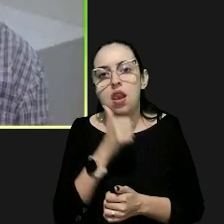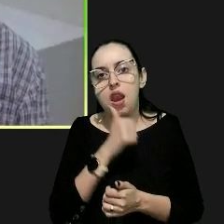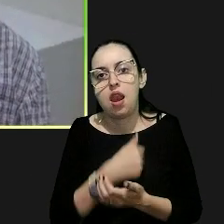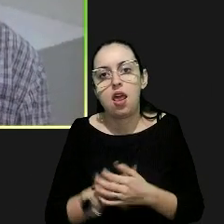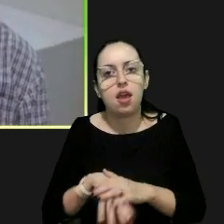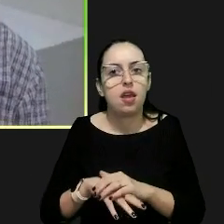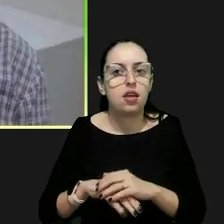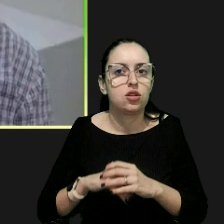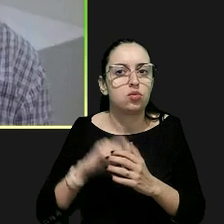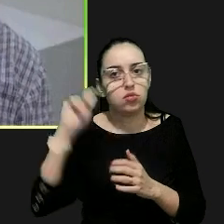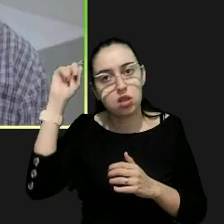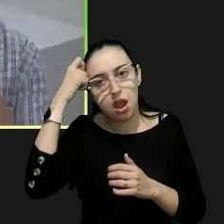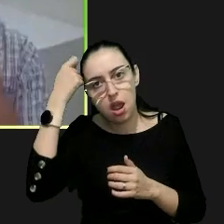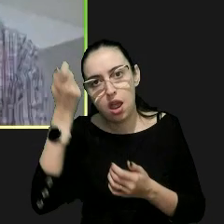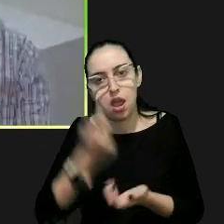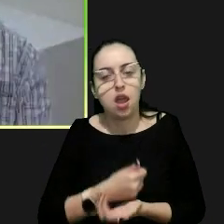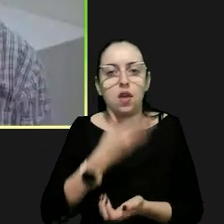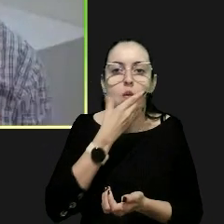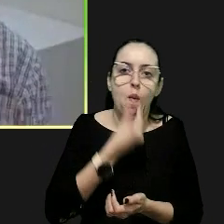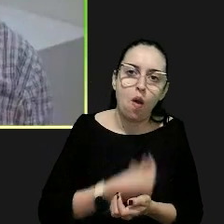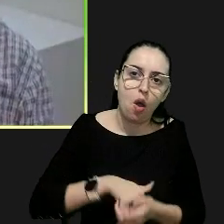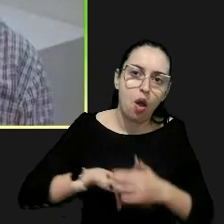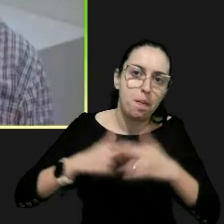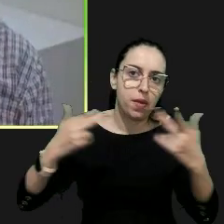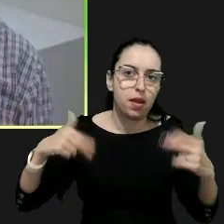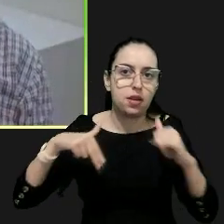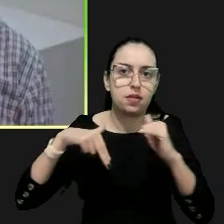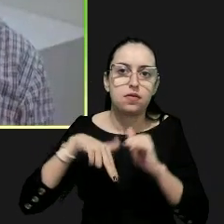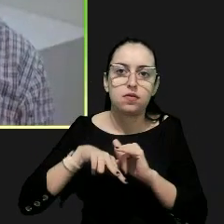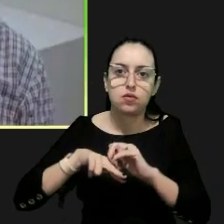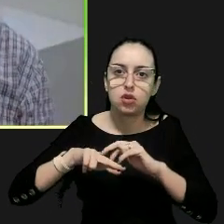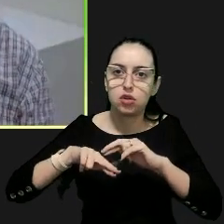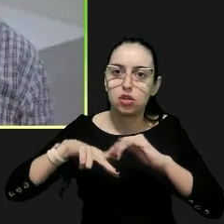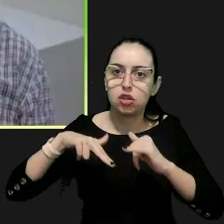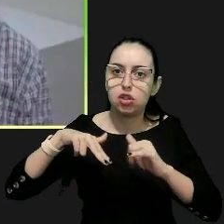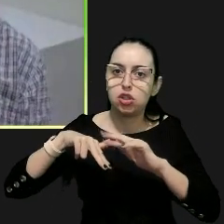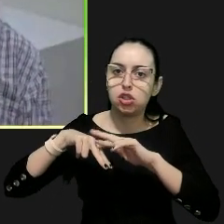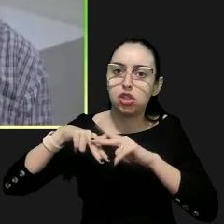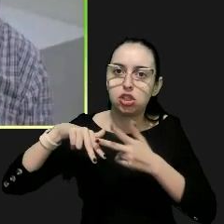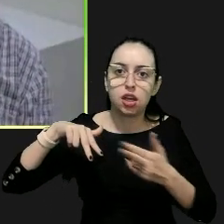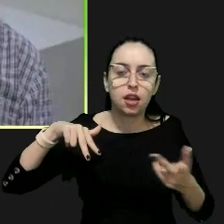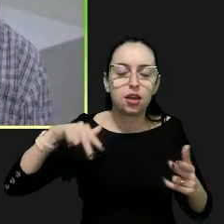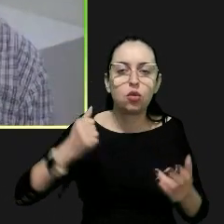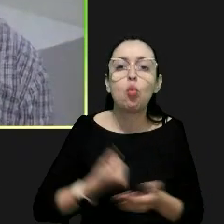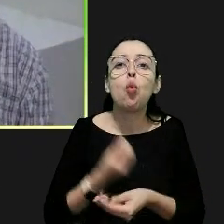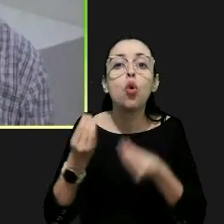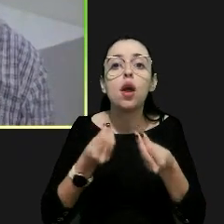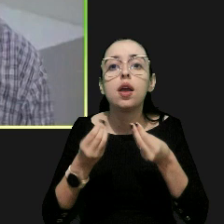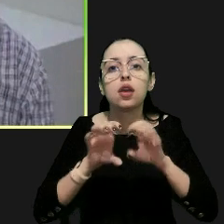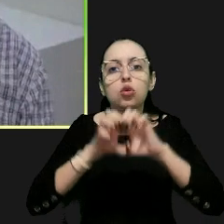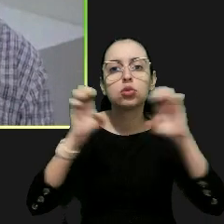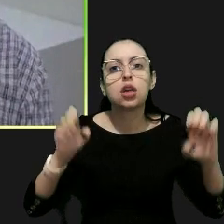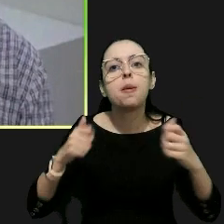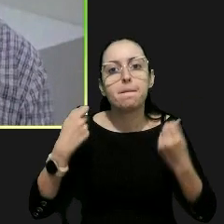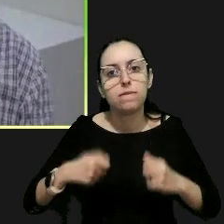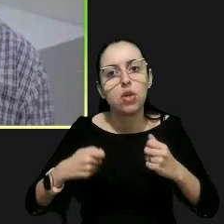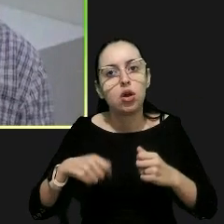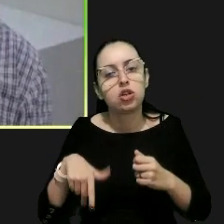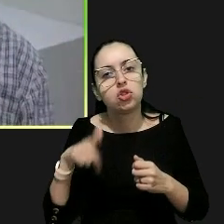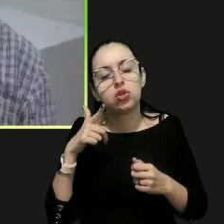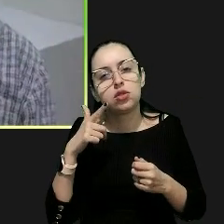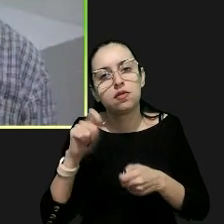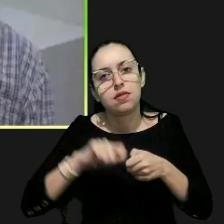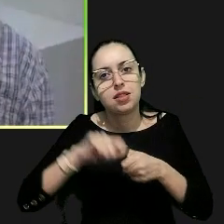as mulheres, enfim, os negros e tal. E o que o judiciário pode fazer pelos velhos?